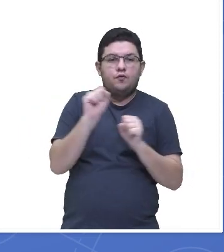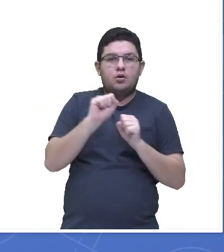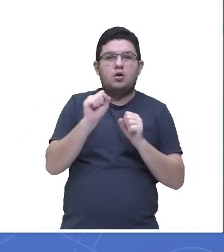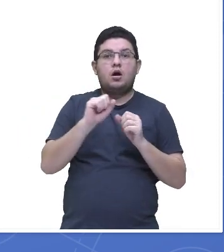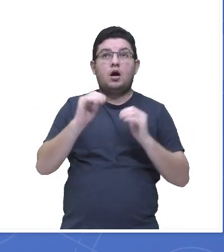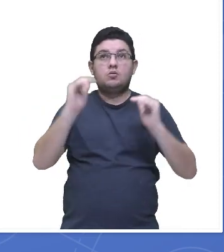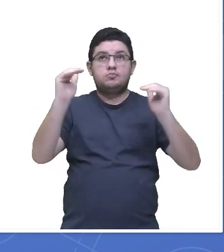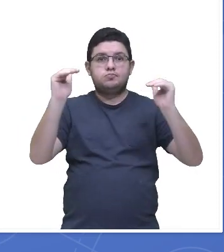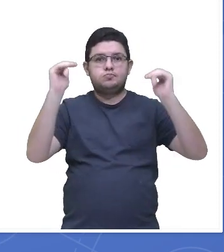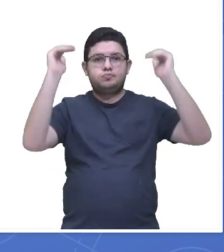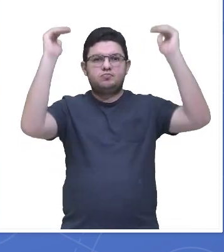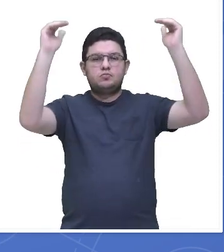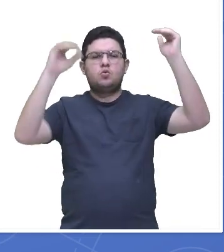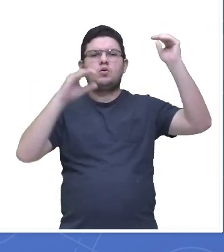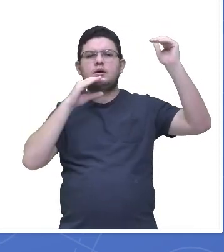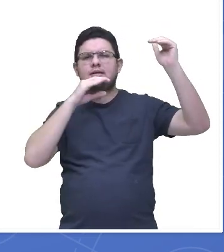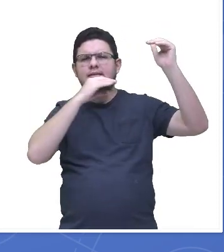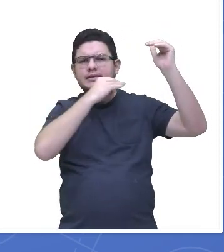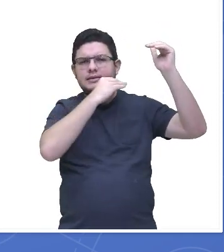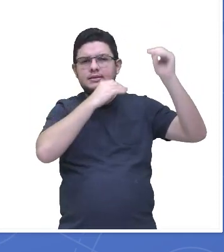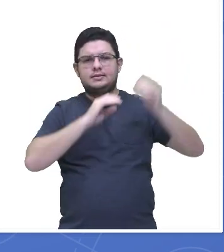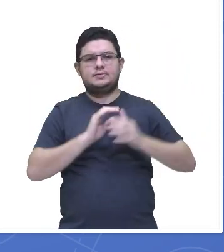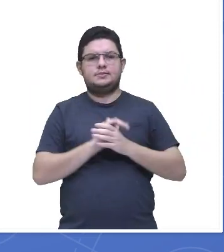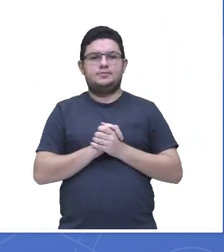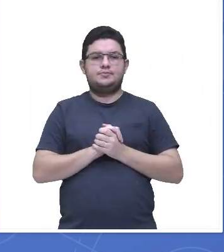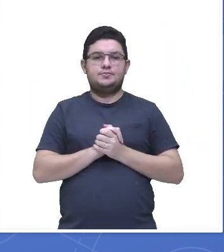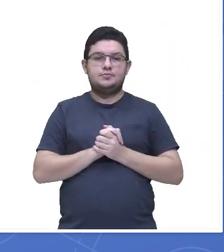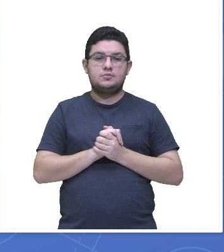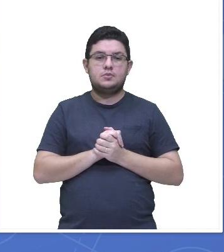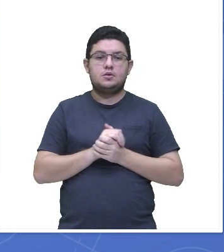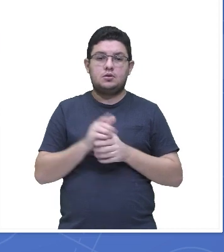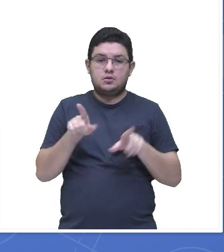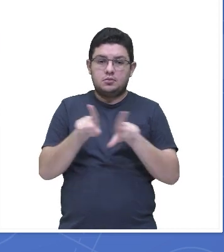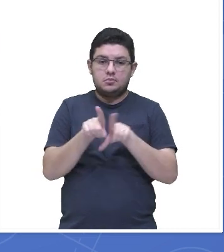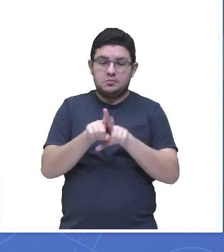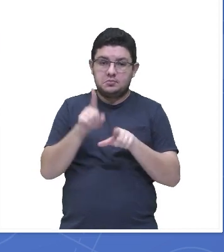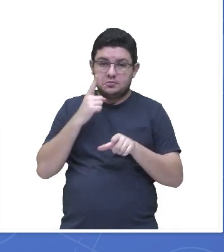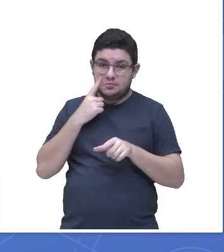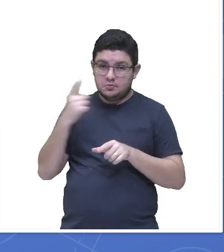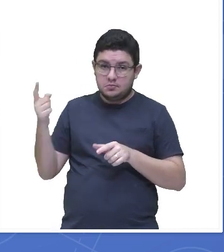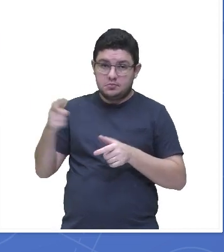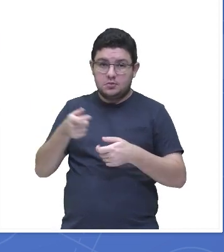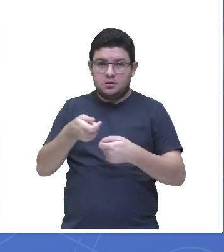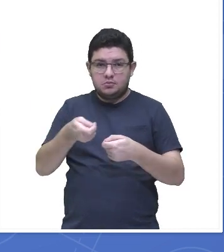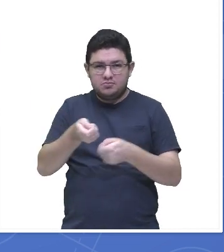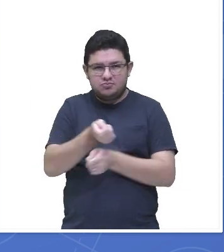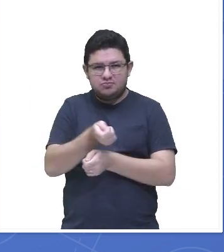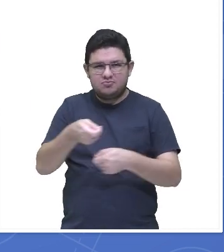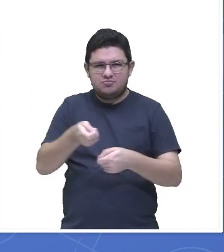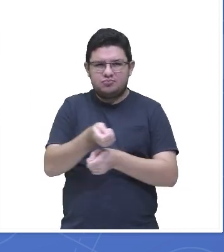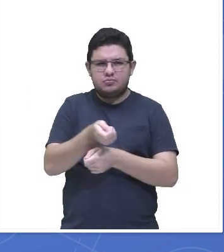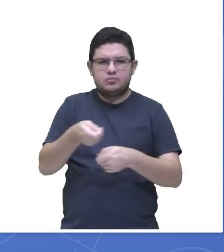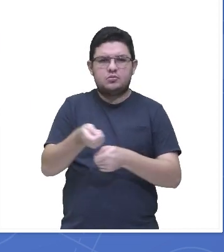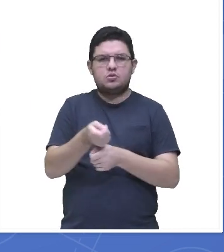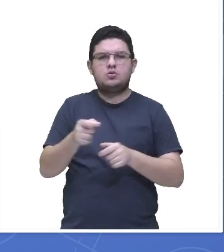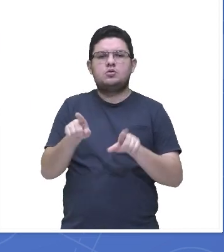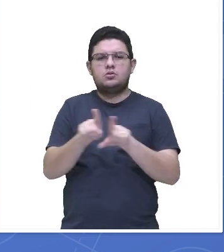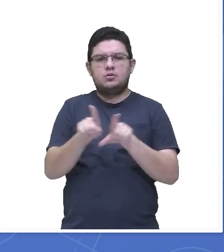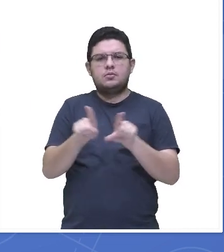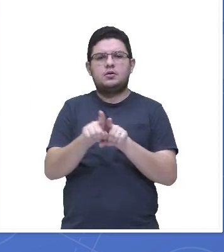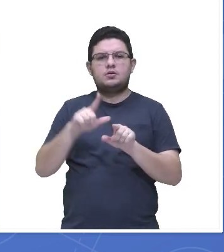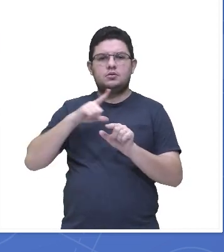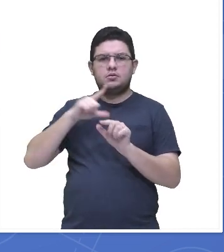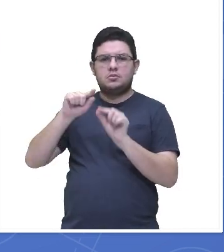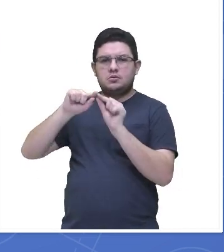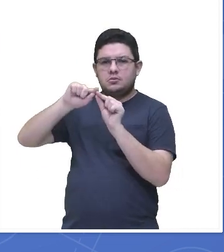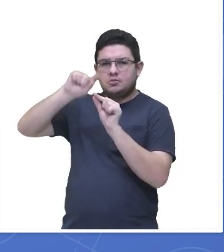gente coloca uma panela para ser aquecida no fogão, a gente pode observar as correntes de convecção também. Observe aí na imagem